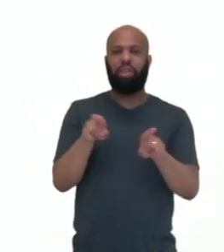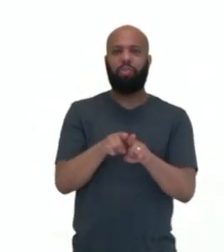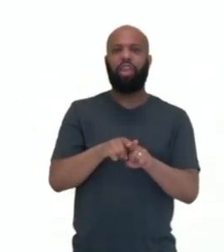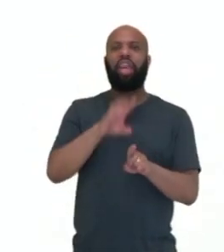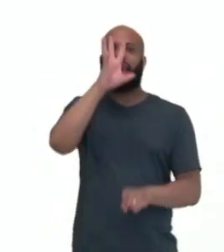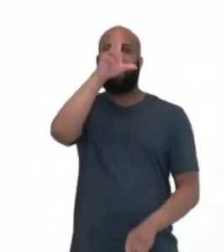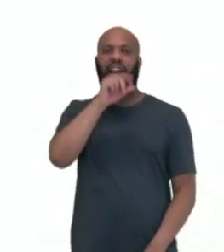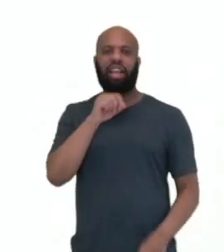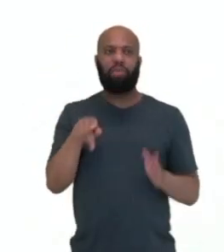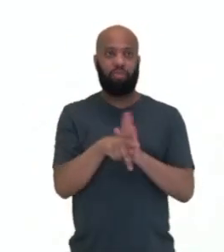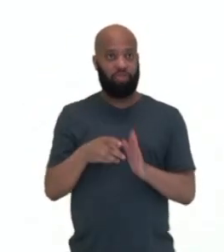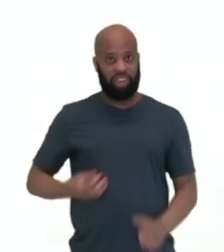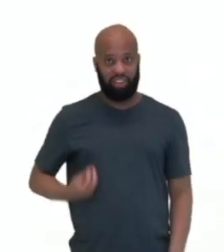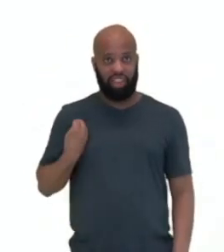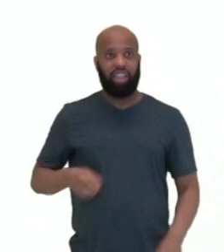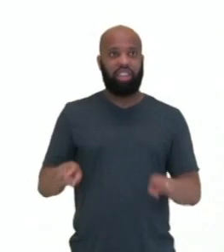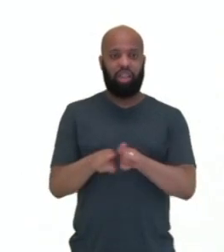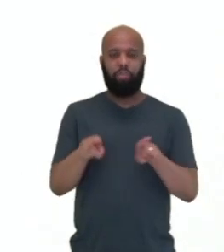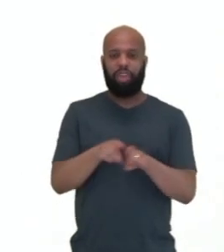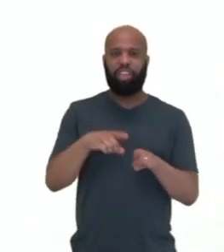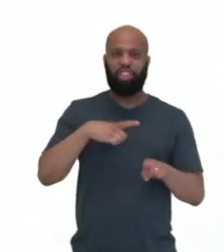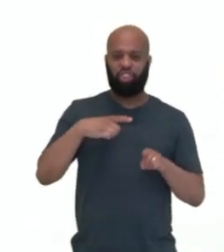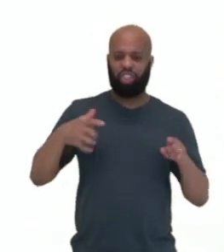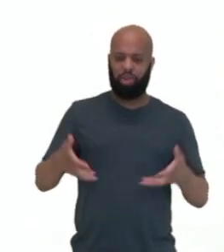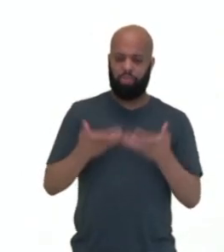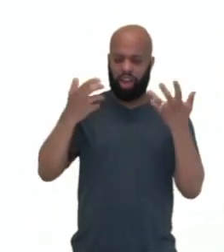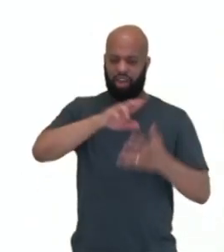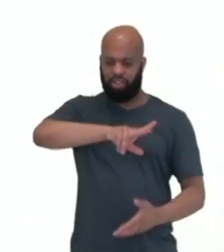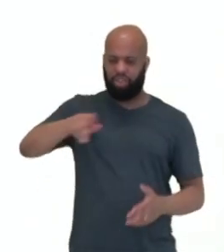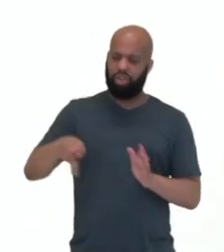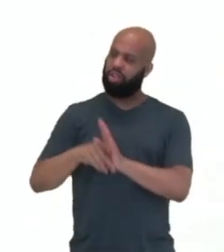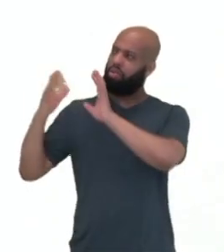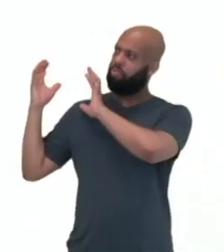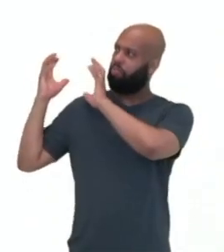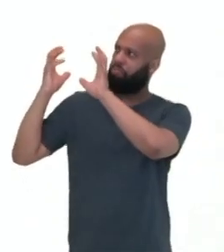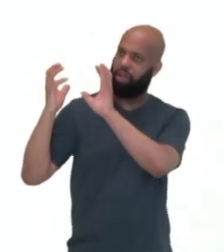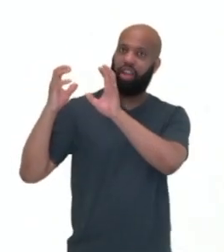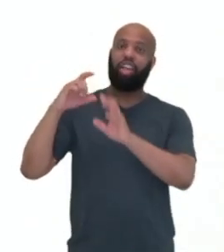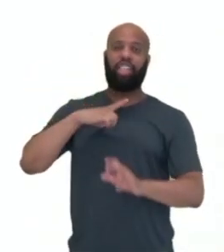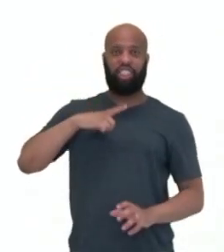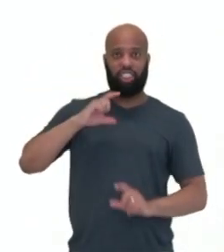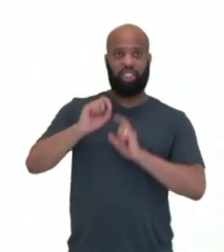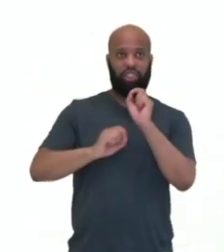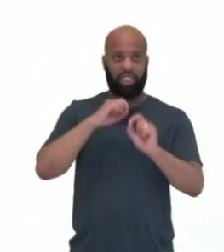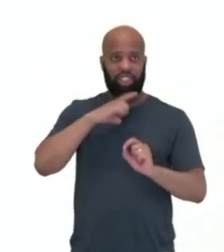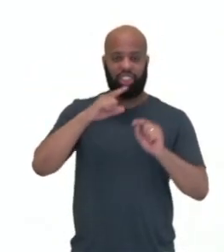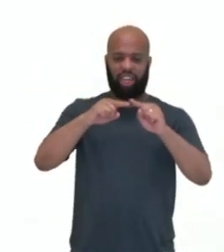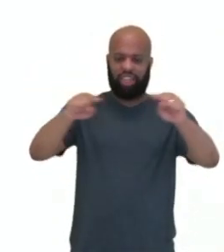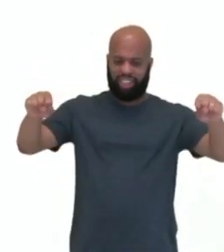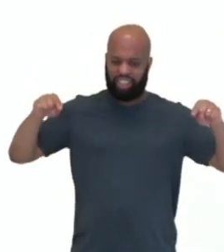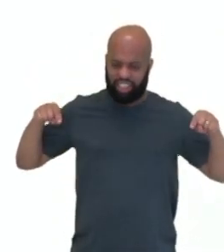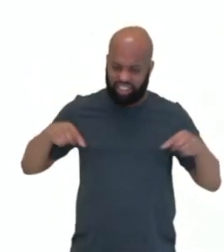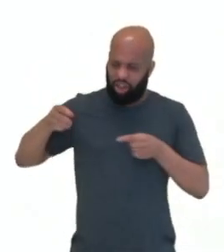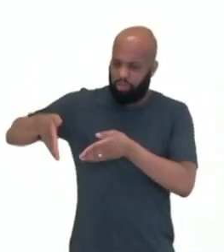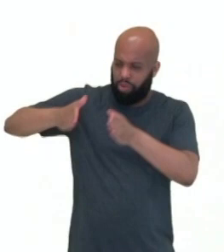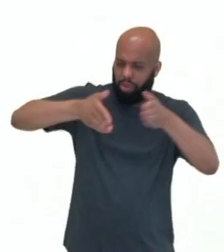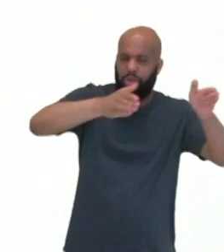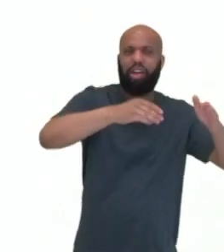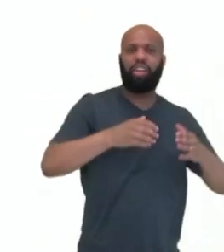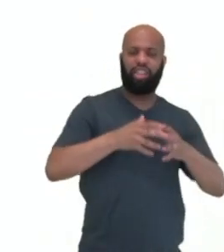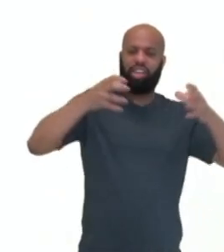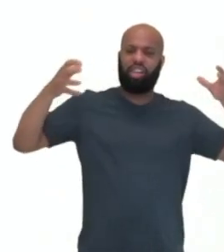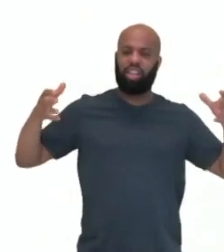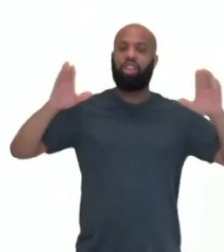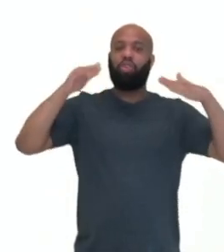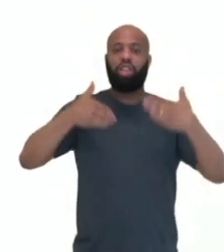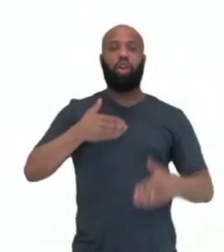verduras trazidas à nossa porta nas costas de mulas. Tínhamos grandes quintais e jardins. Meninos não